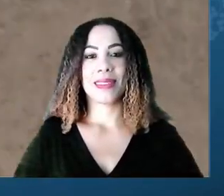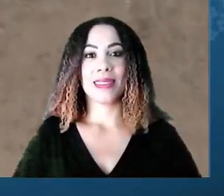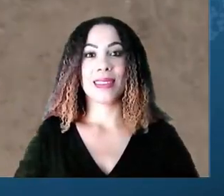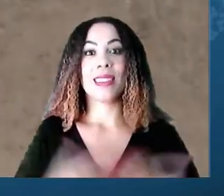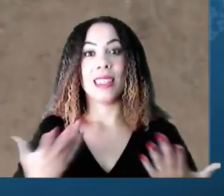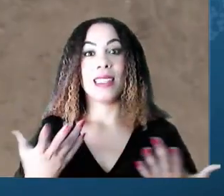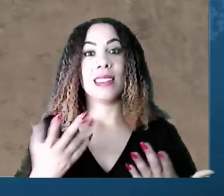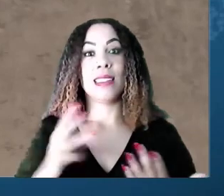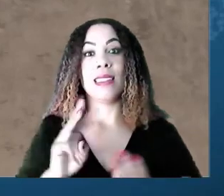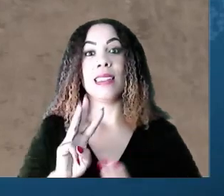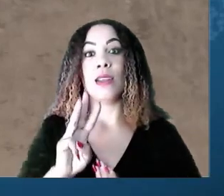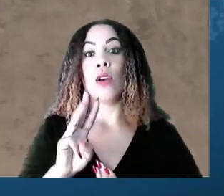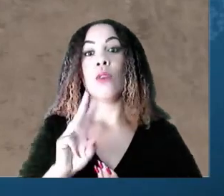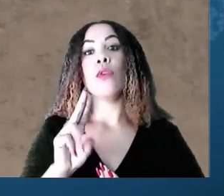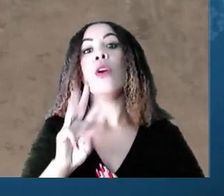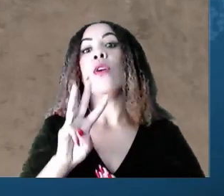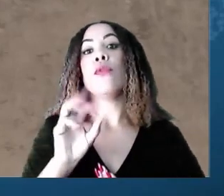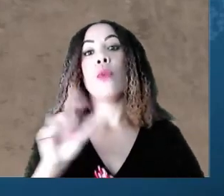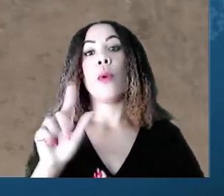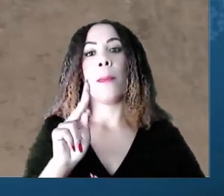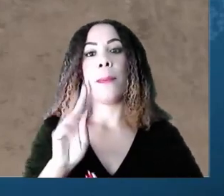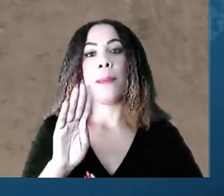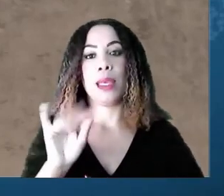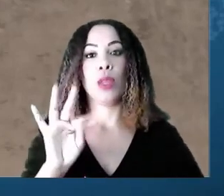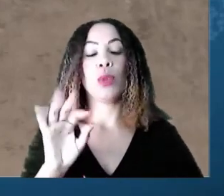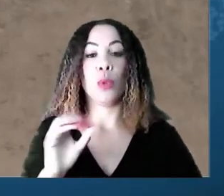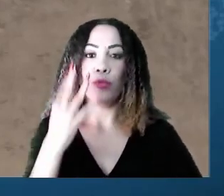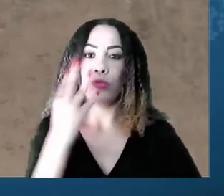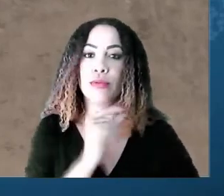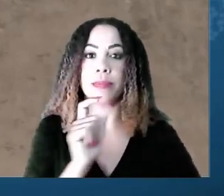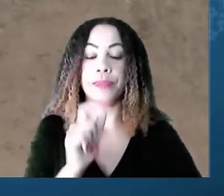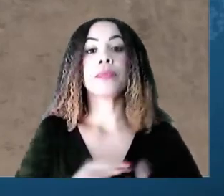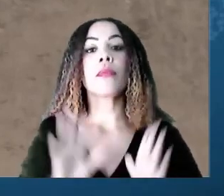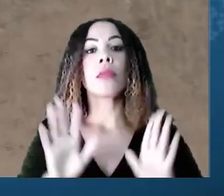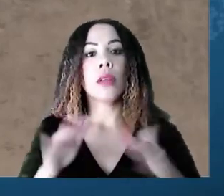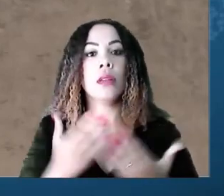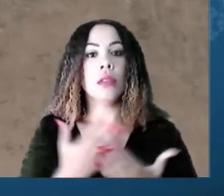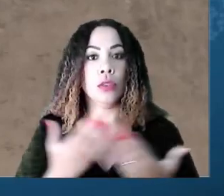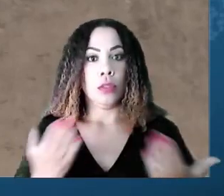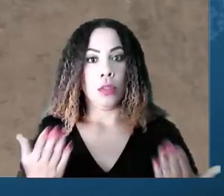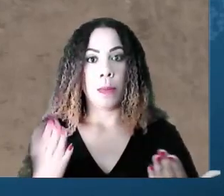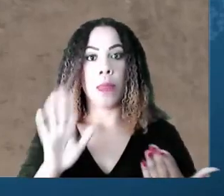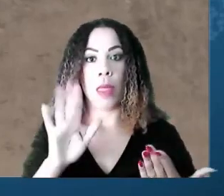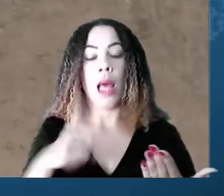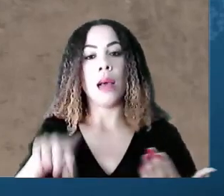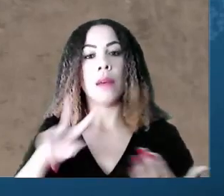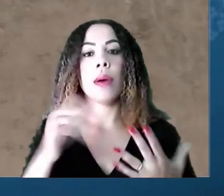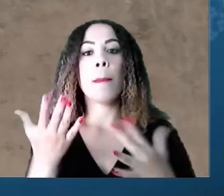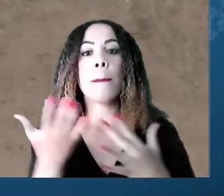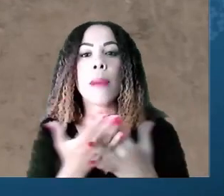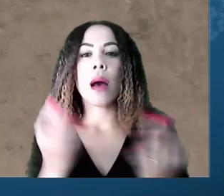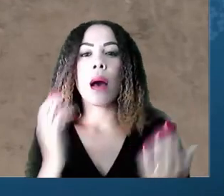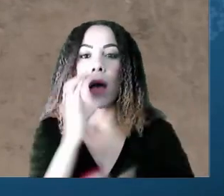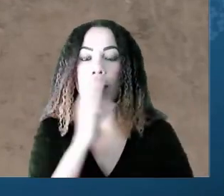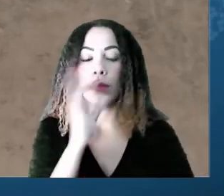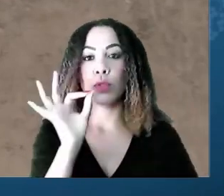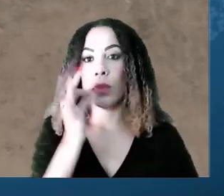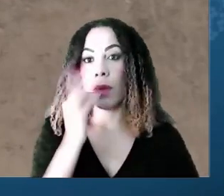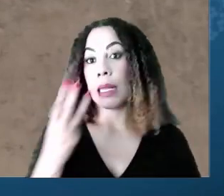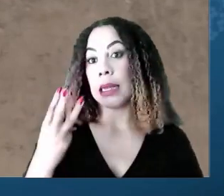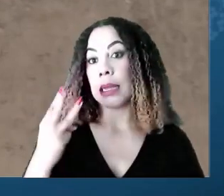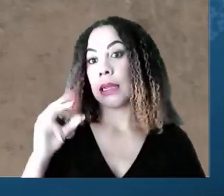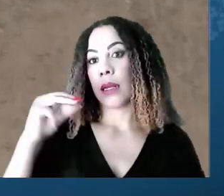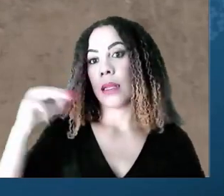De Volbito. Volbito é bonitinho. Gente, olha só. A gente vai fazer uma pausa agora para o cafezinho, tá bom? De 30 minutinhos.